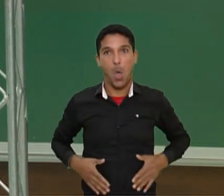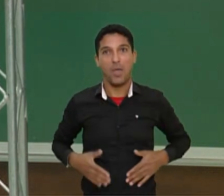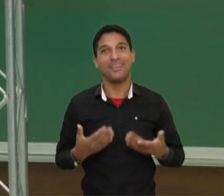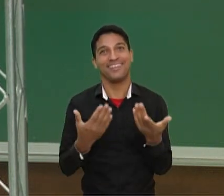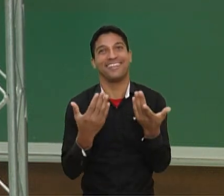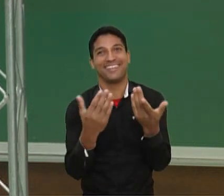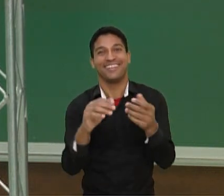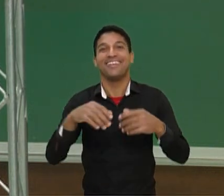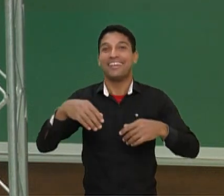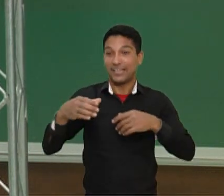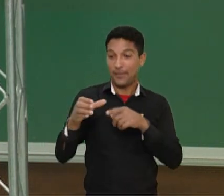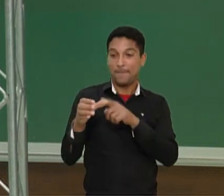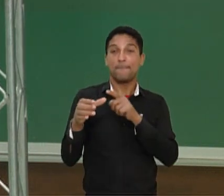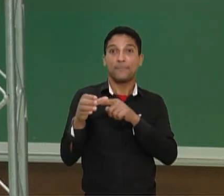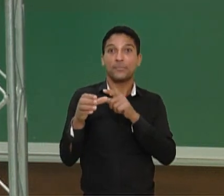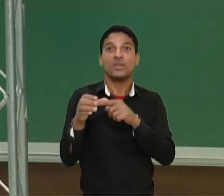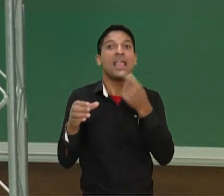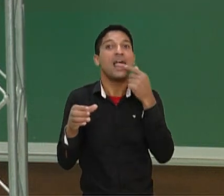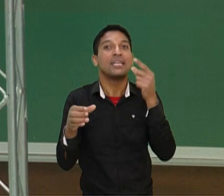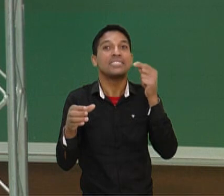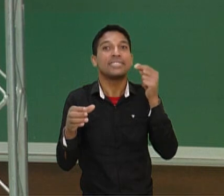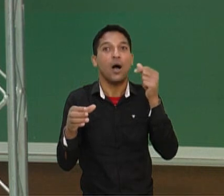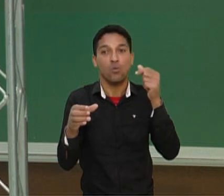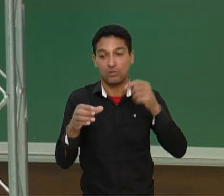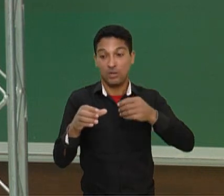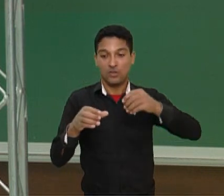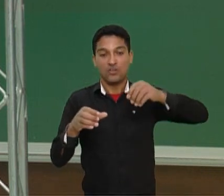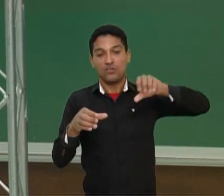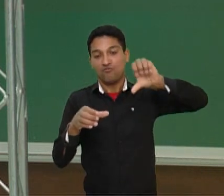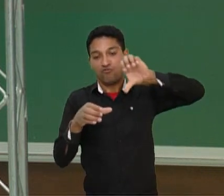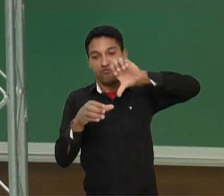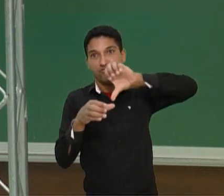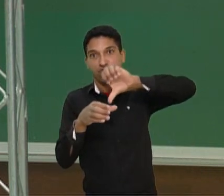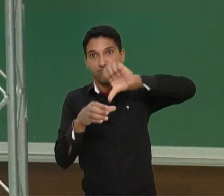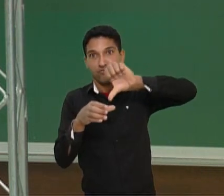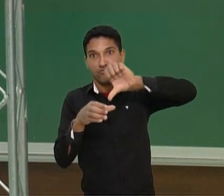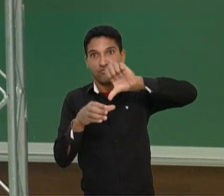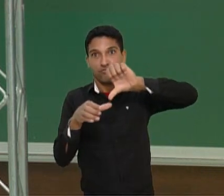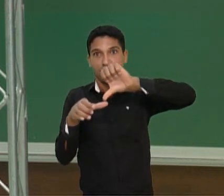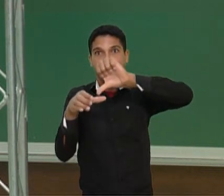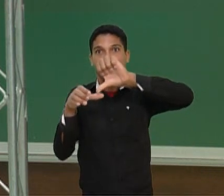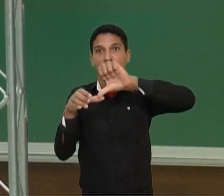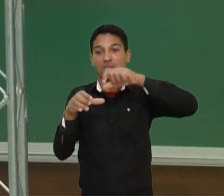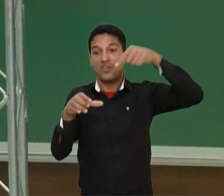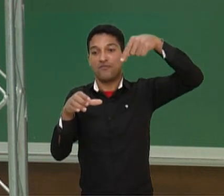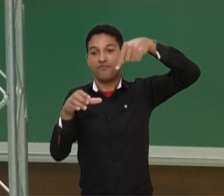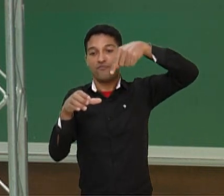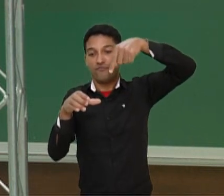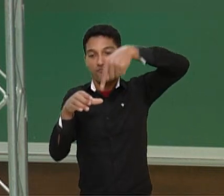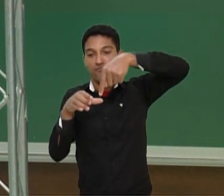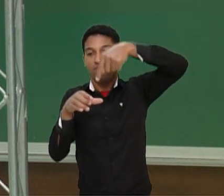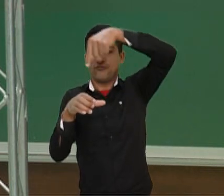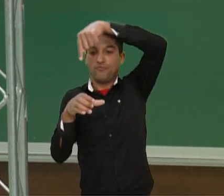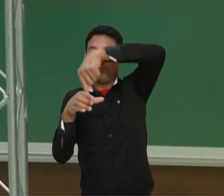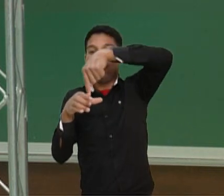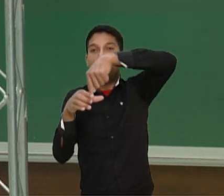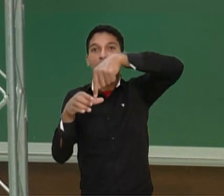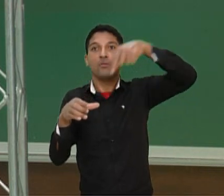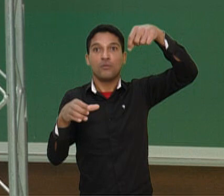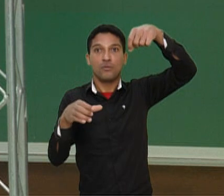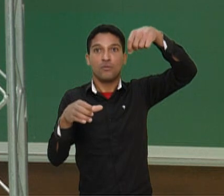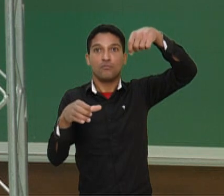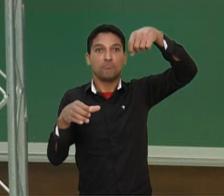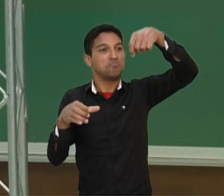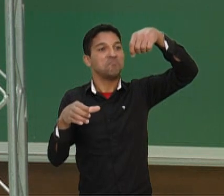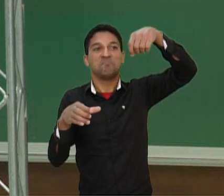louco. Aí ele pegou o sal, colocou nesse sistema, colocou os eletrodos, pá!